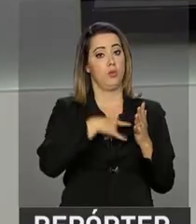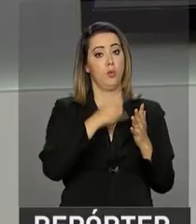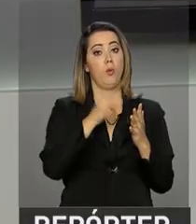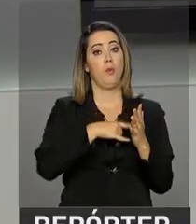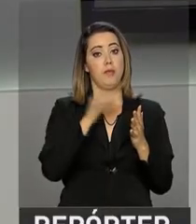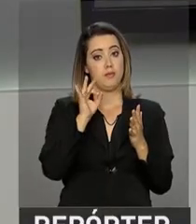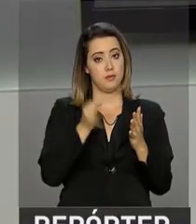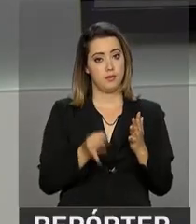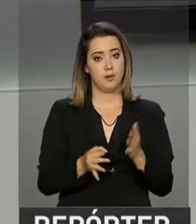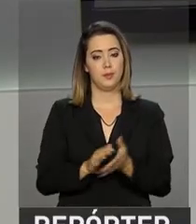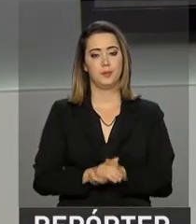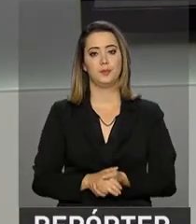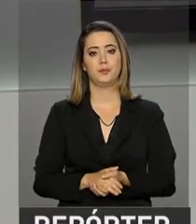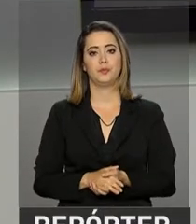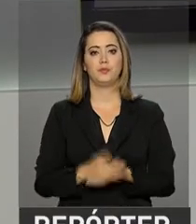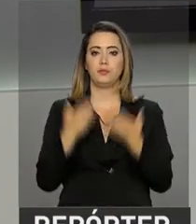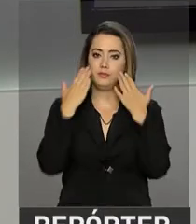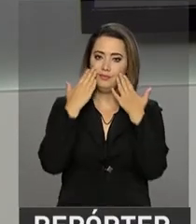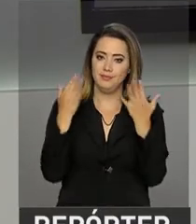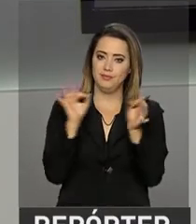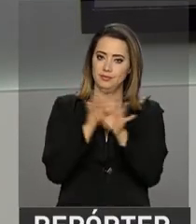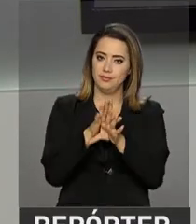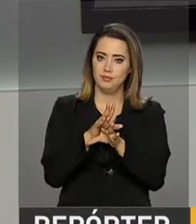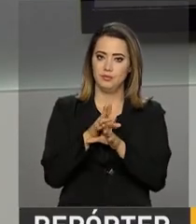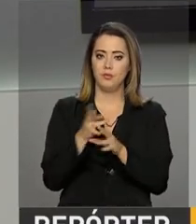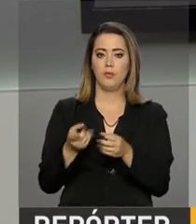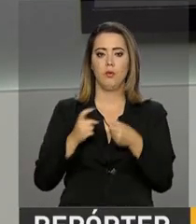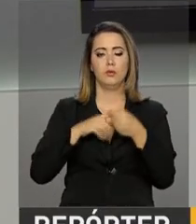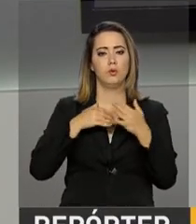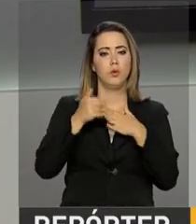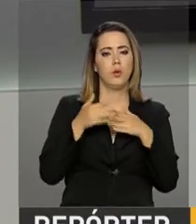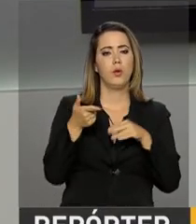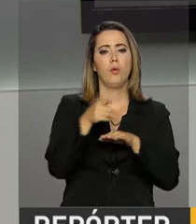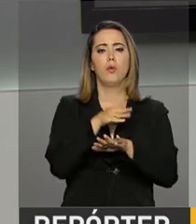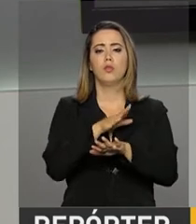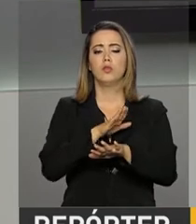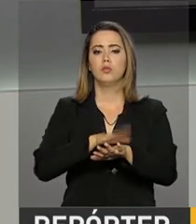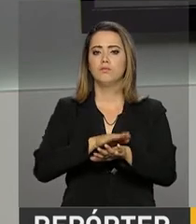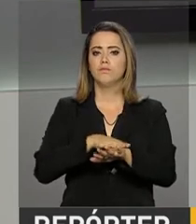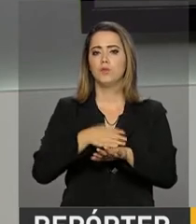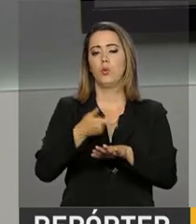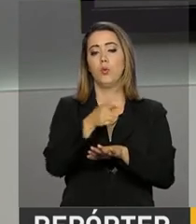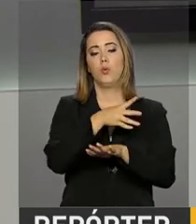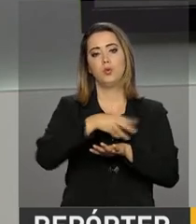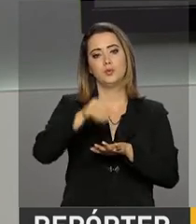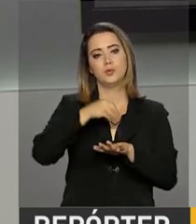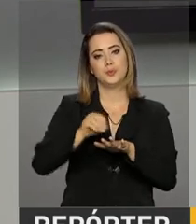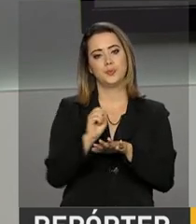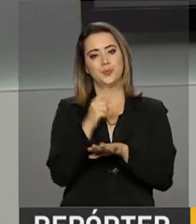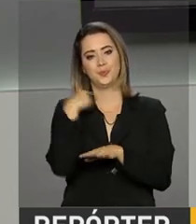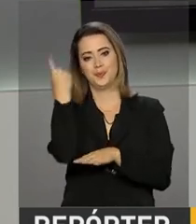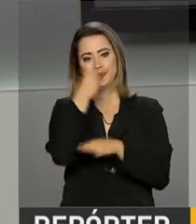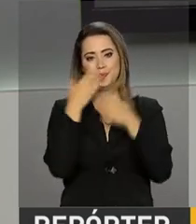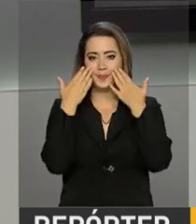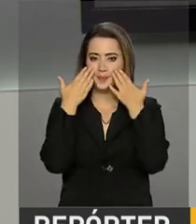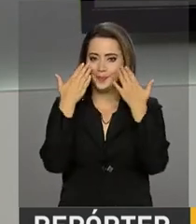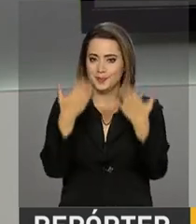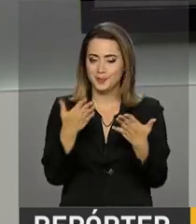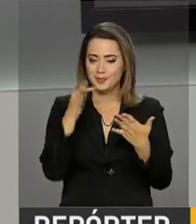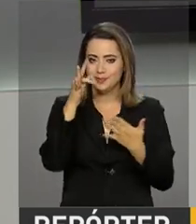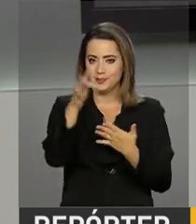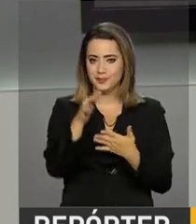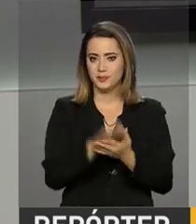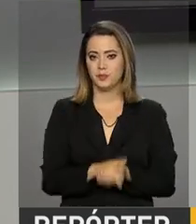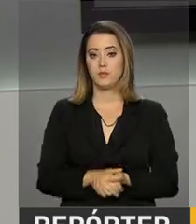o repórter nbr fica por aqui nós voltamos a qualquer momento com outras informações ou em uma hora na nossa próxima